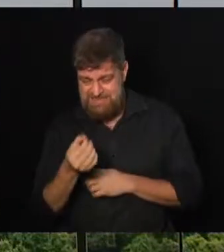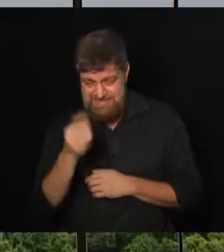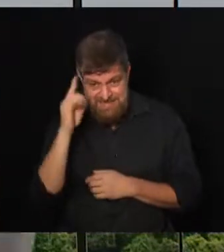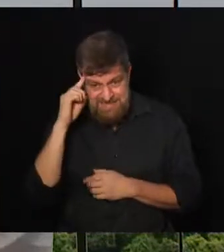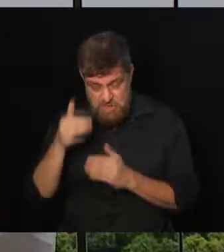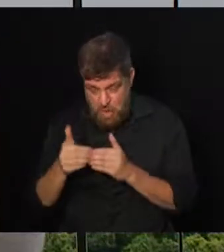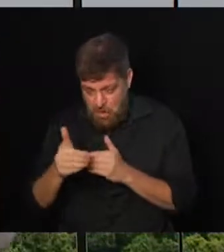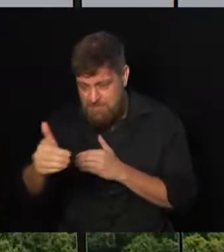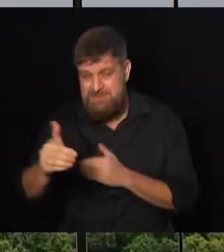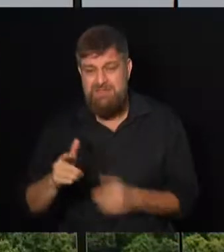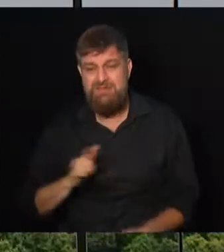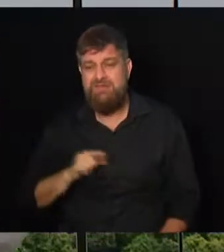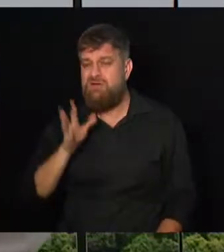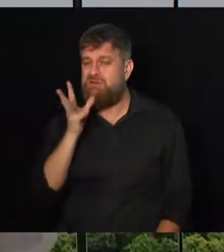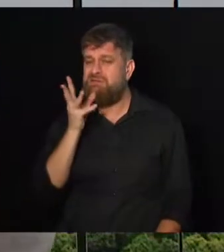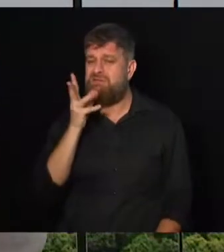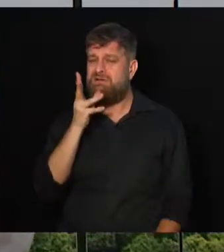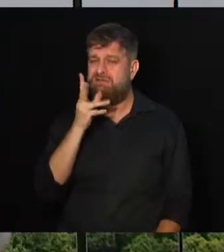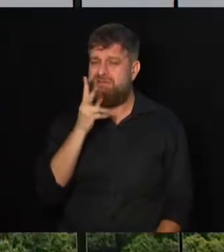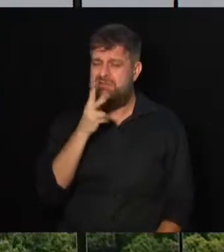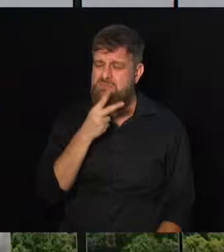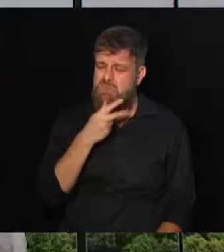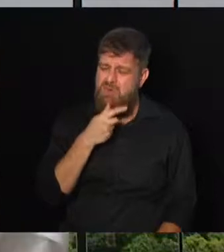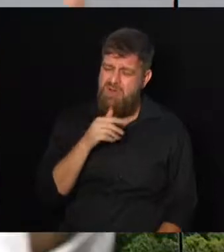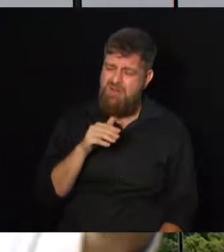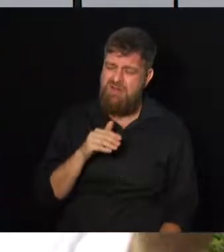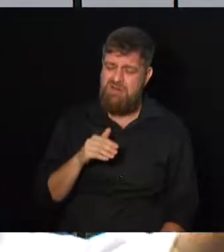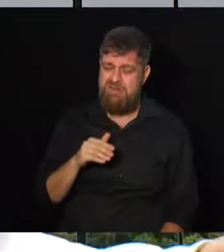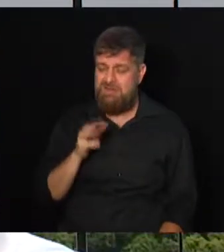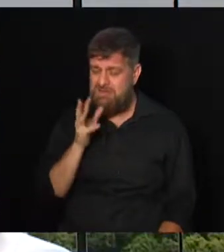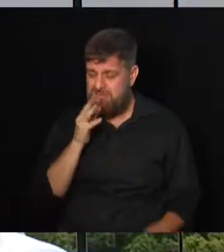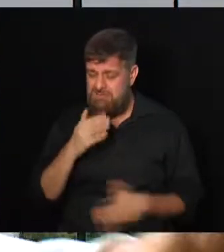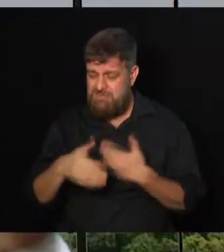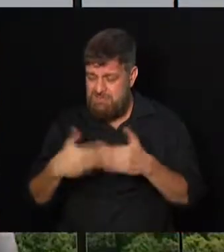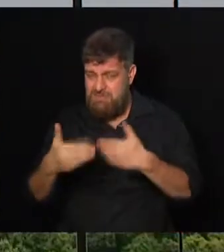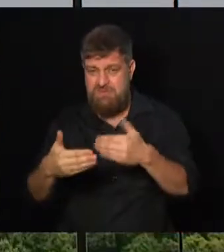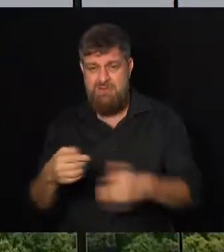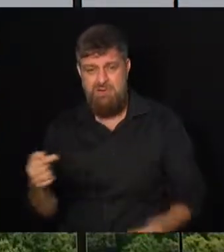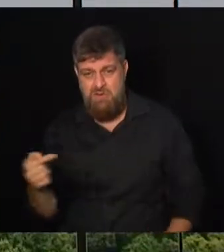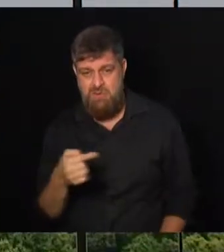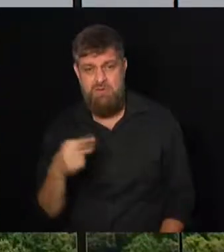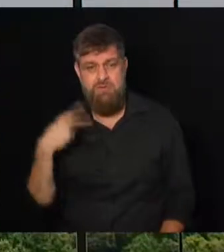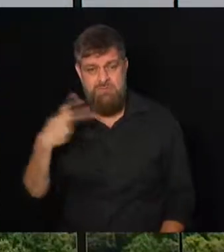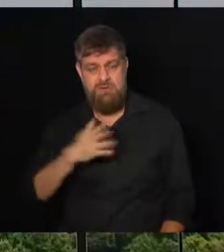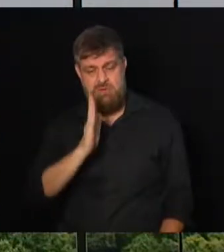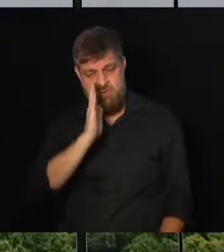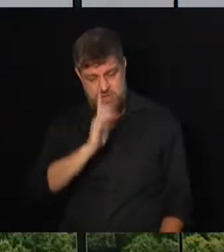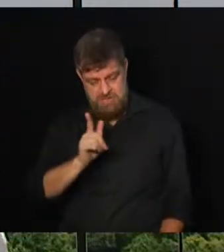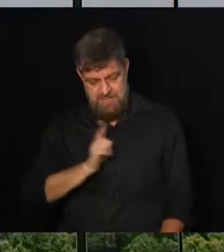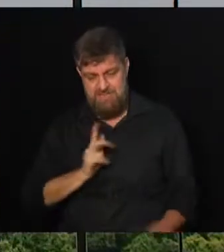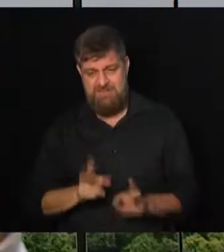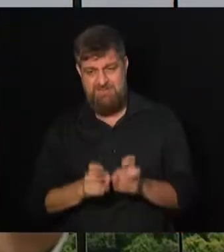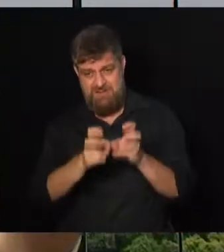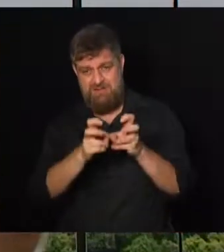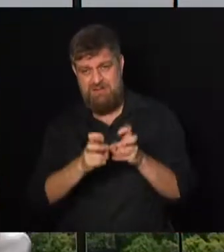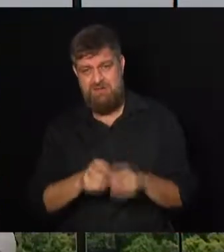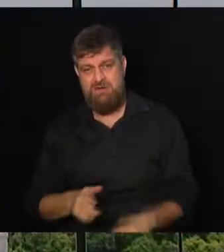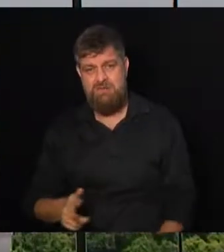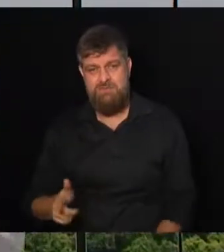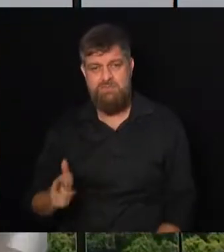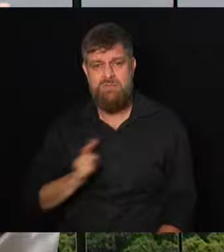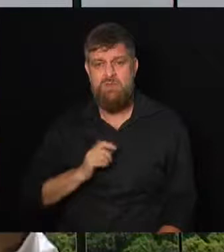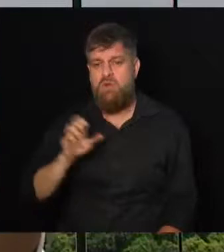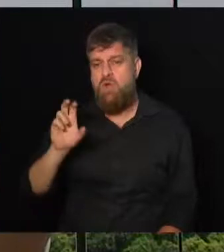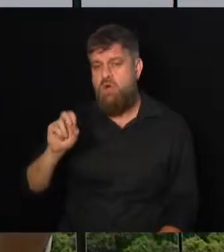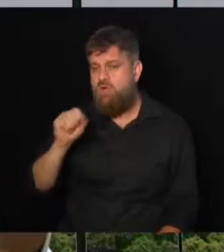sua quimioterapia, sua radioterapia, num momento a dia. Tanto um vereador quanto outro que já teve problemas de câncer, eu também já tive problemas. Meus dois